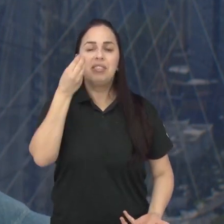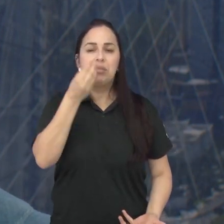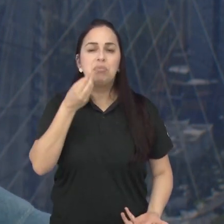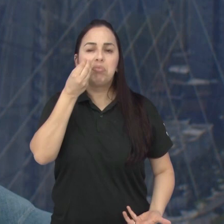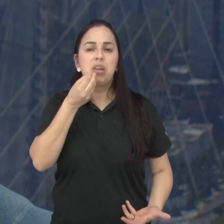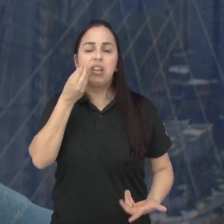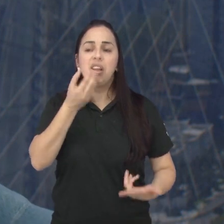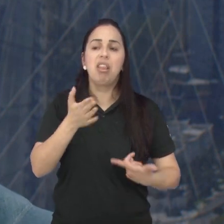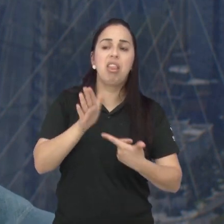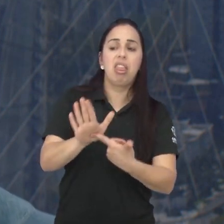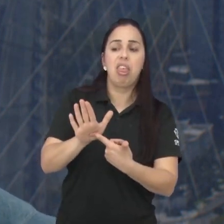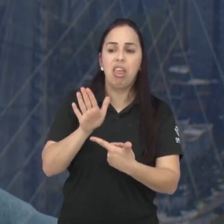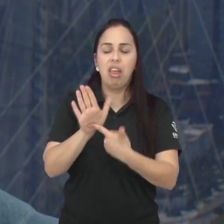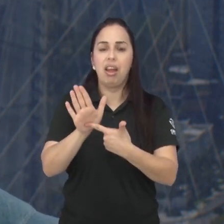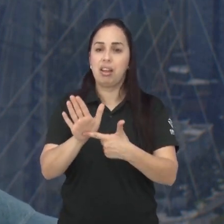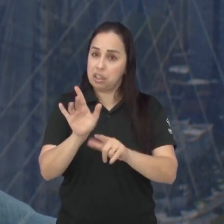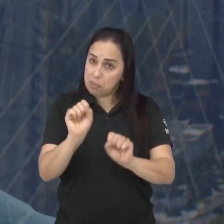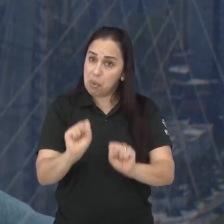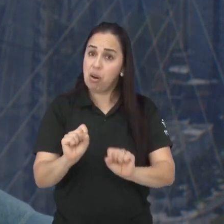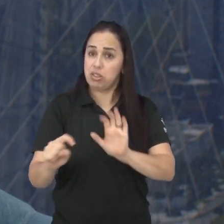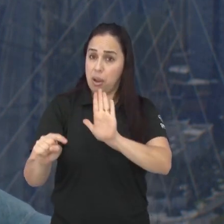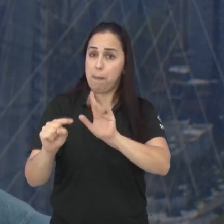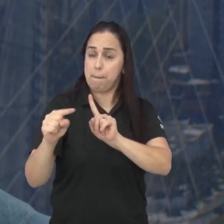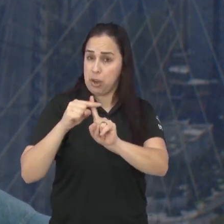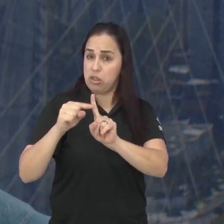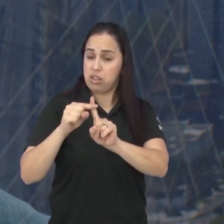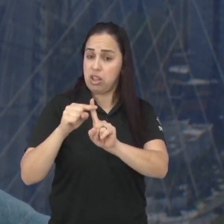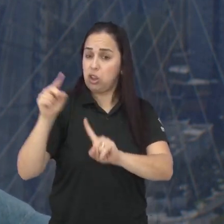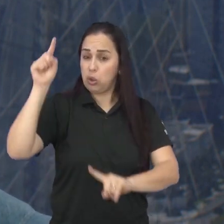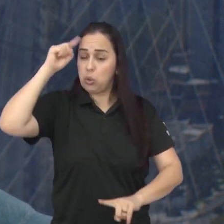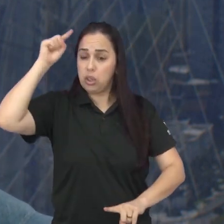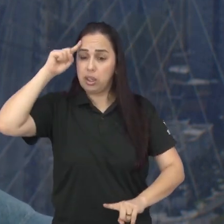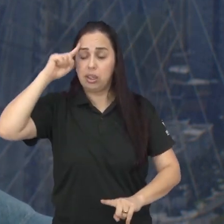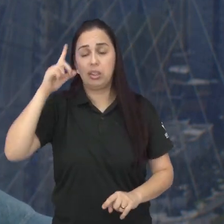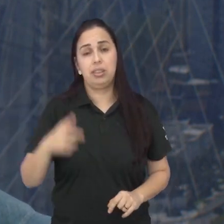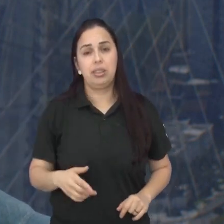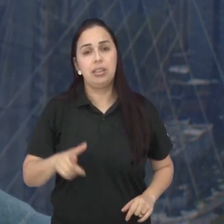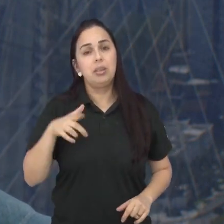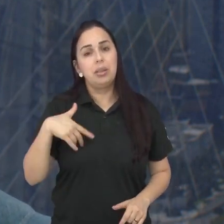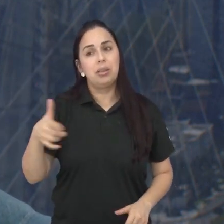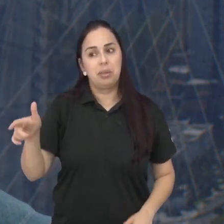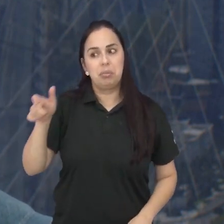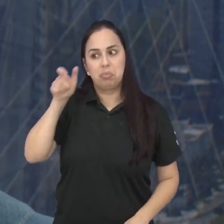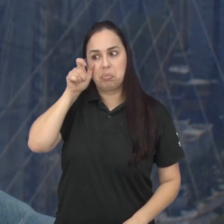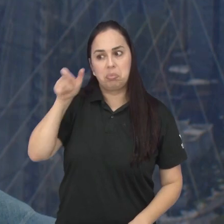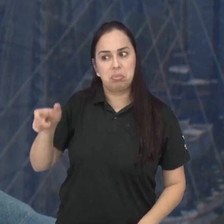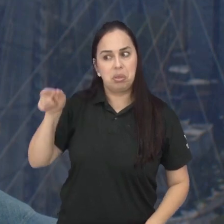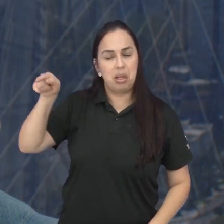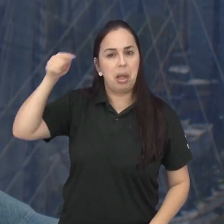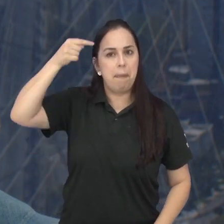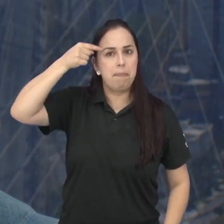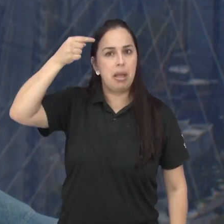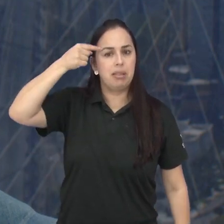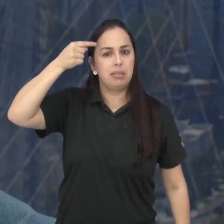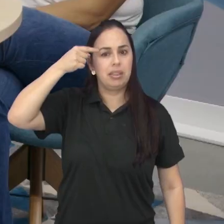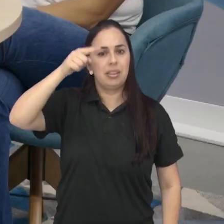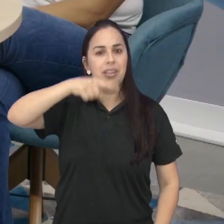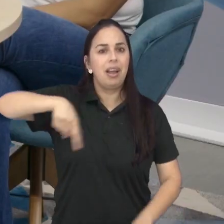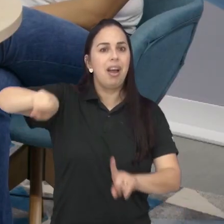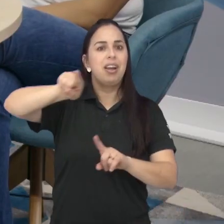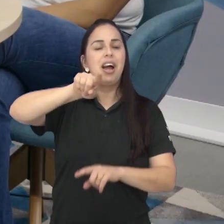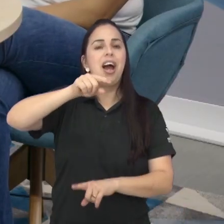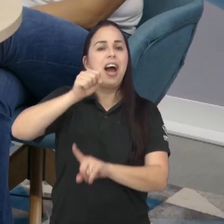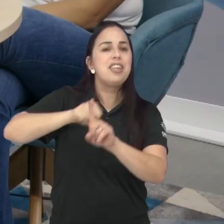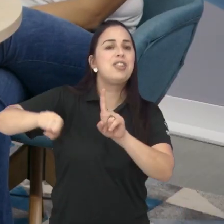vivenciar experiências que podem ser positivas, né, no cotidiano. Então, achei interessante essa construção que é feita em